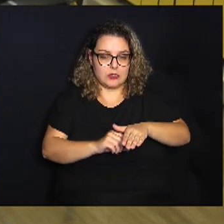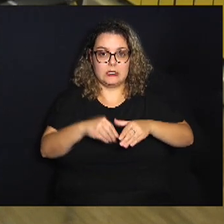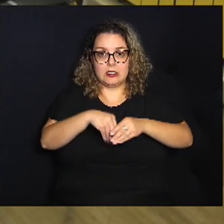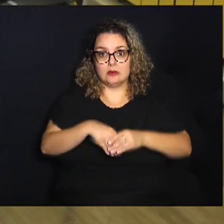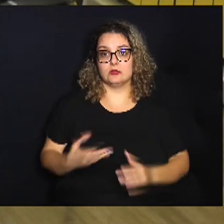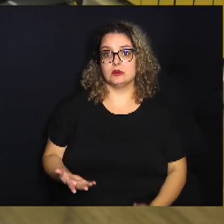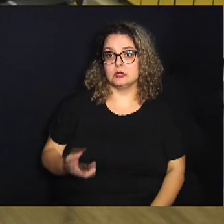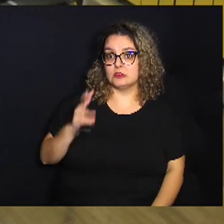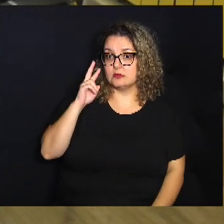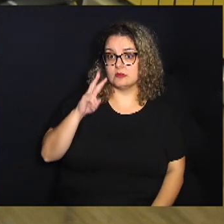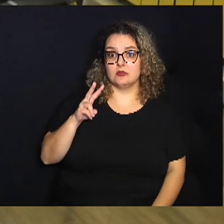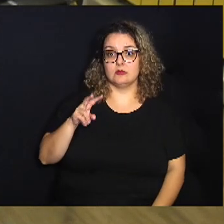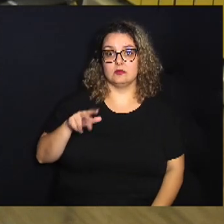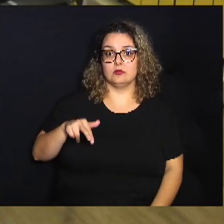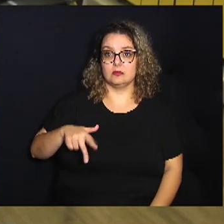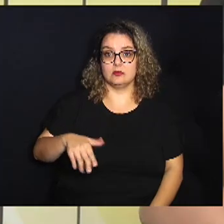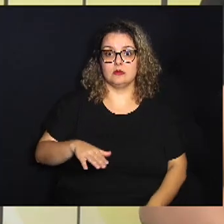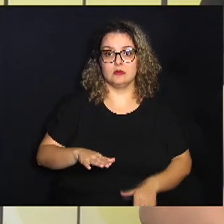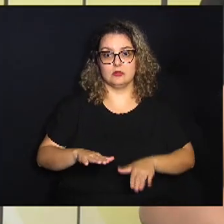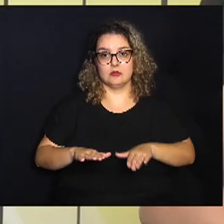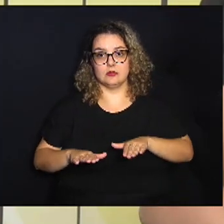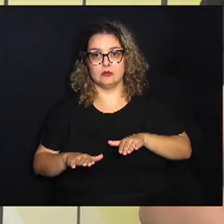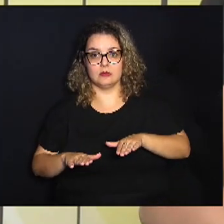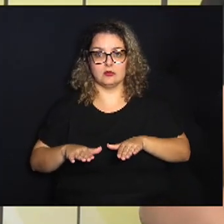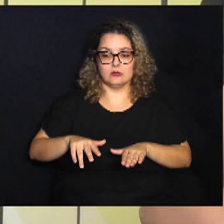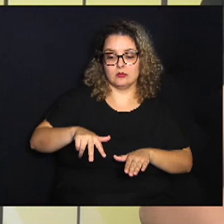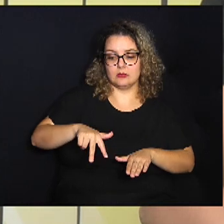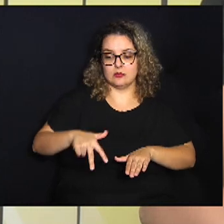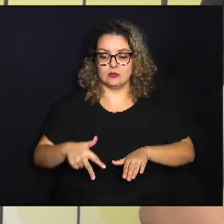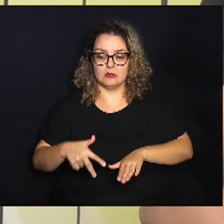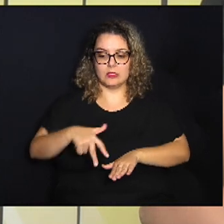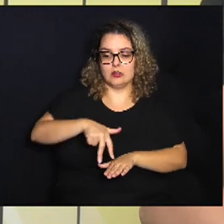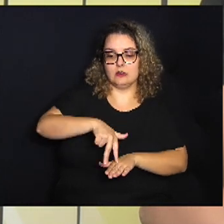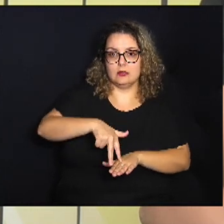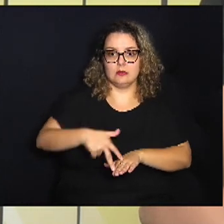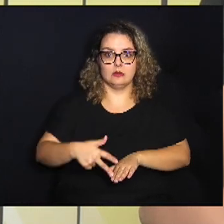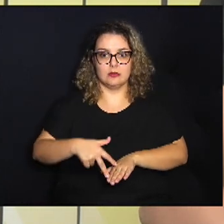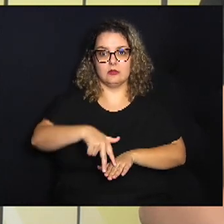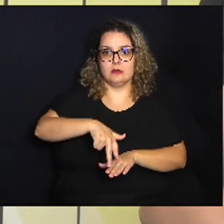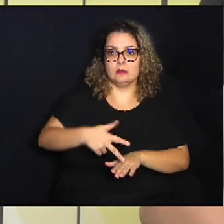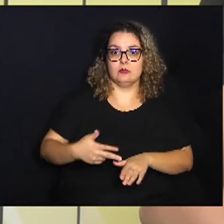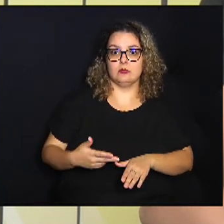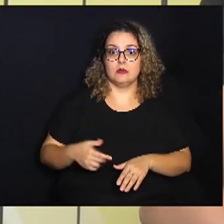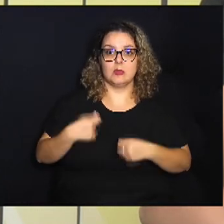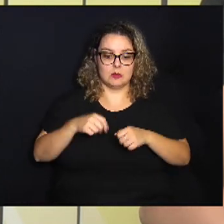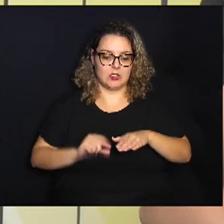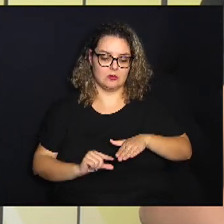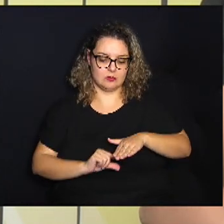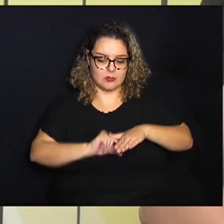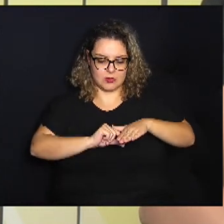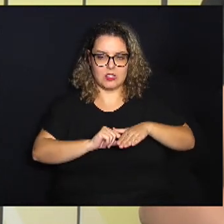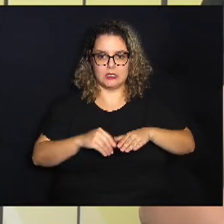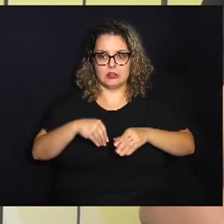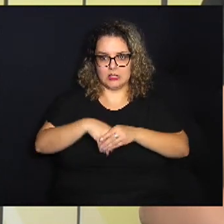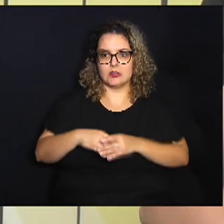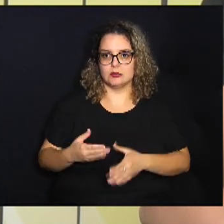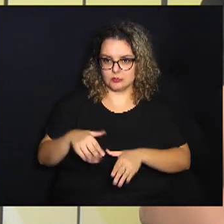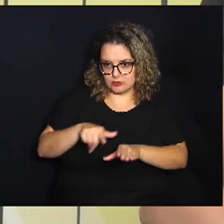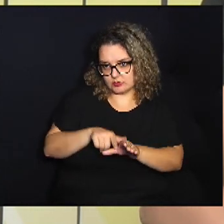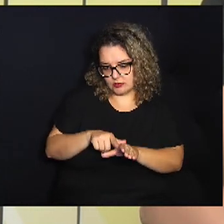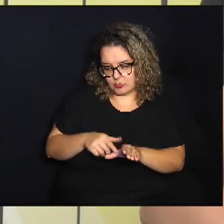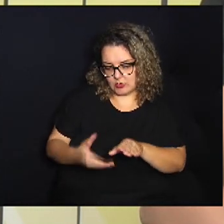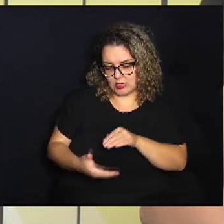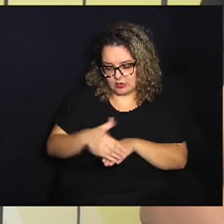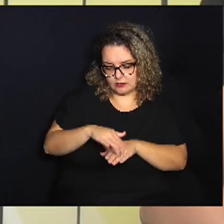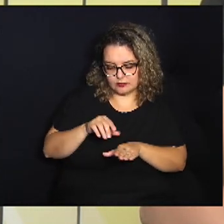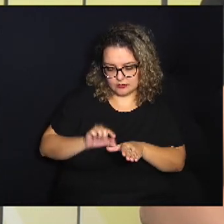vê o Joaquim hoje andando sem o tênis de calço, ele dá uma manquetoladinha. E por ser um cara muito intenso, que treinou muito, que fez